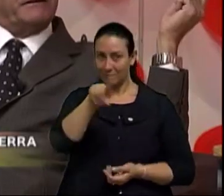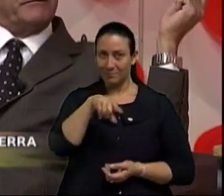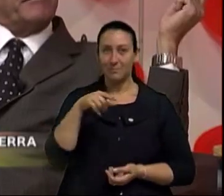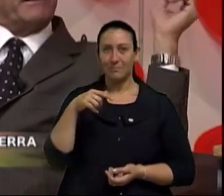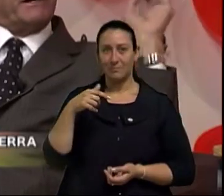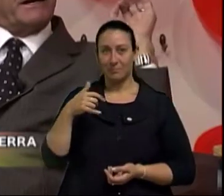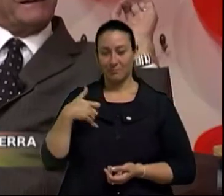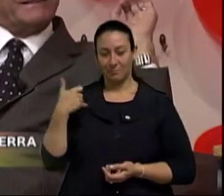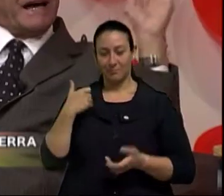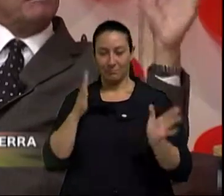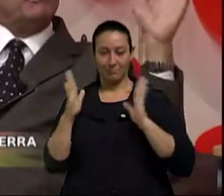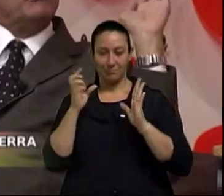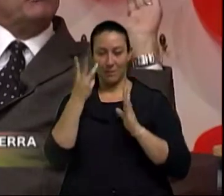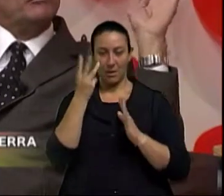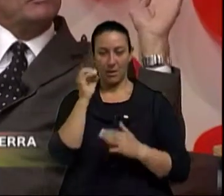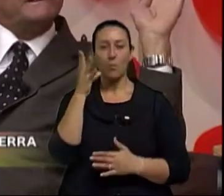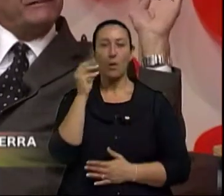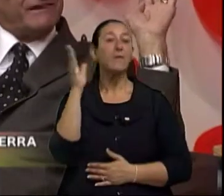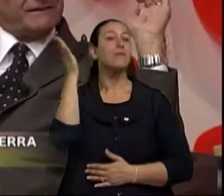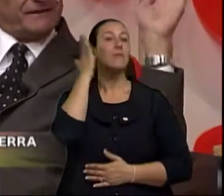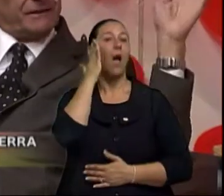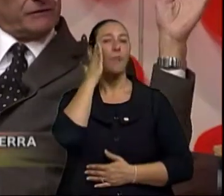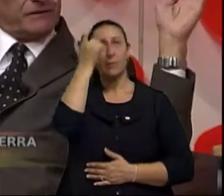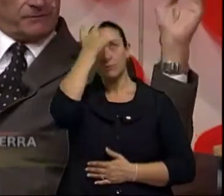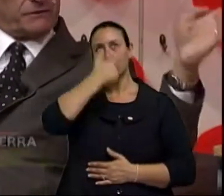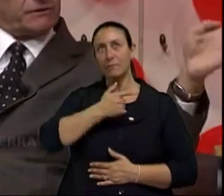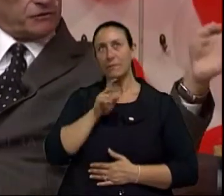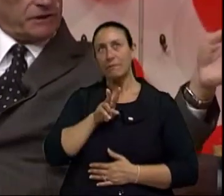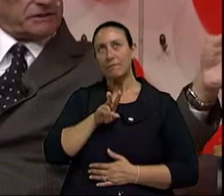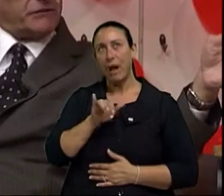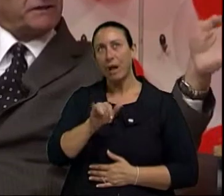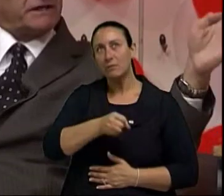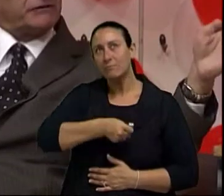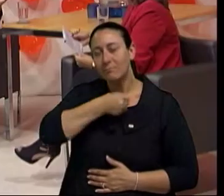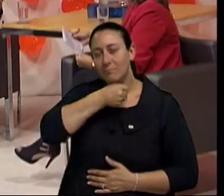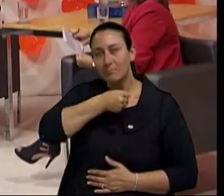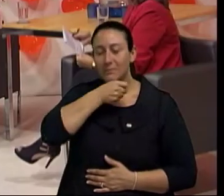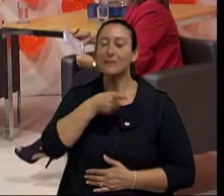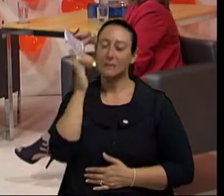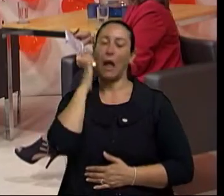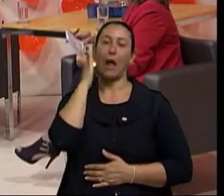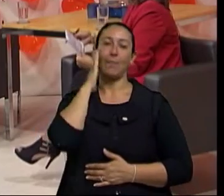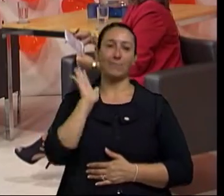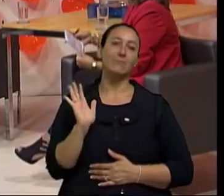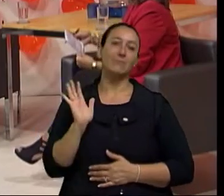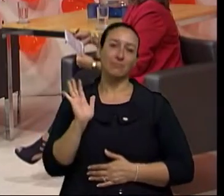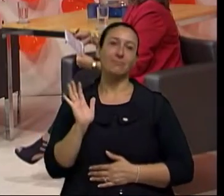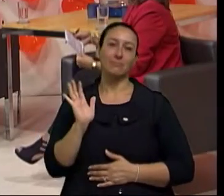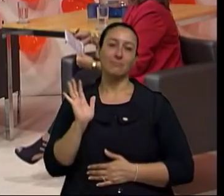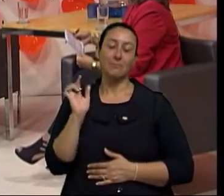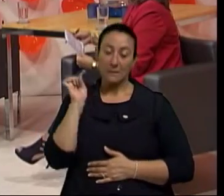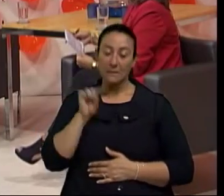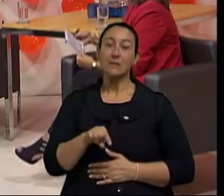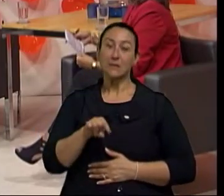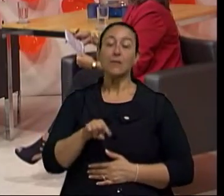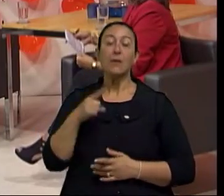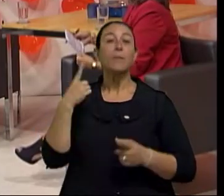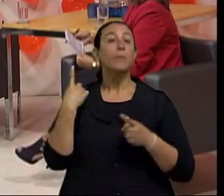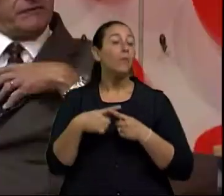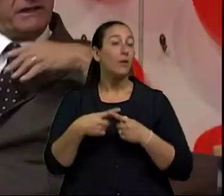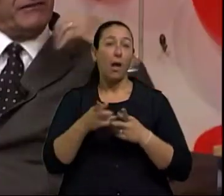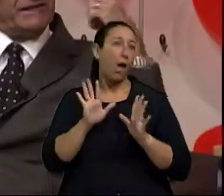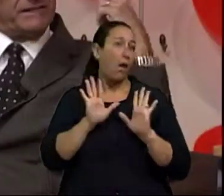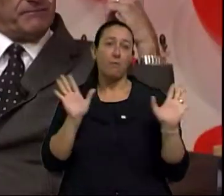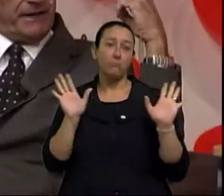envelhecer, ele sabe que o mundo está envelhecendo. Faz a diferença ele saber que ele vai envelhecer? É importantíssimo. Já que eu vou